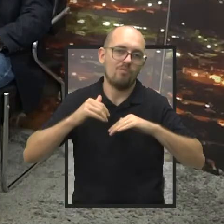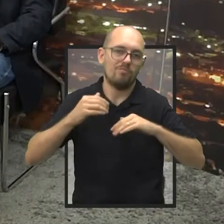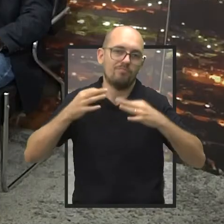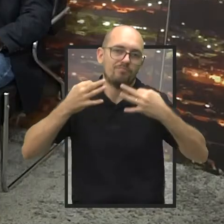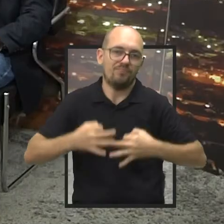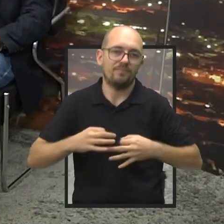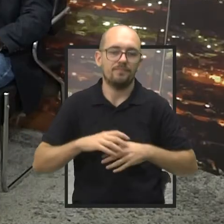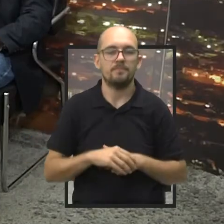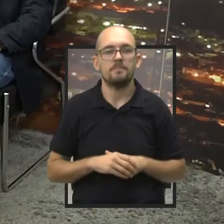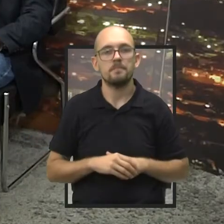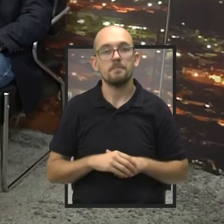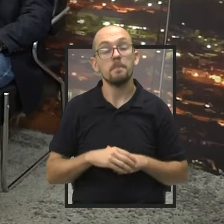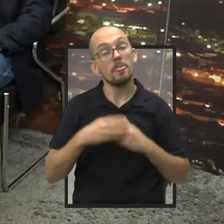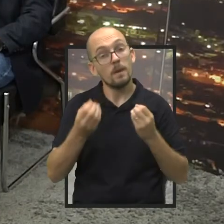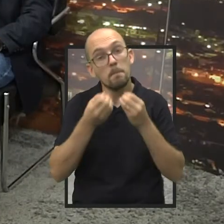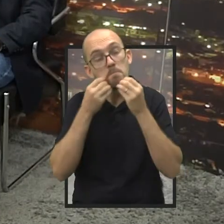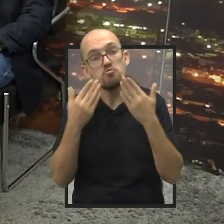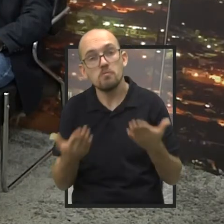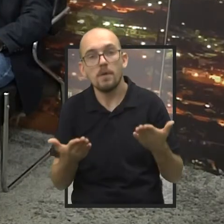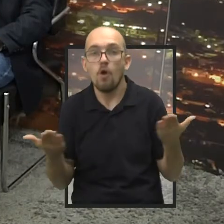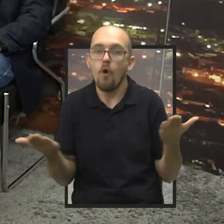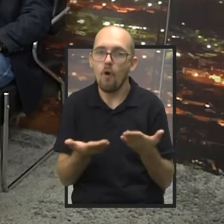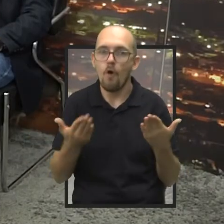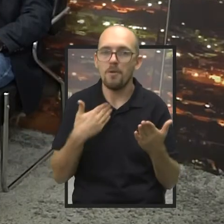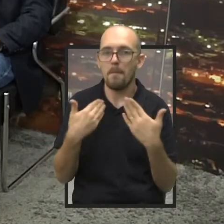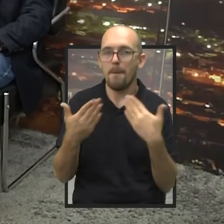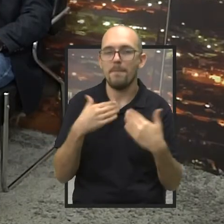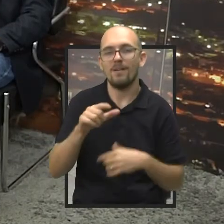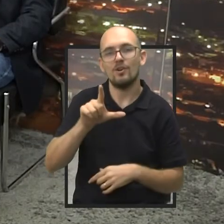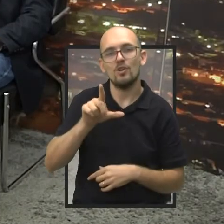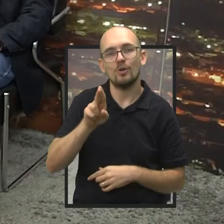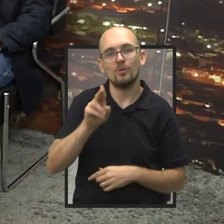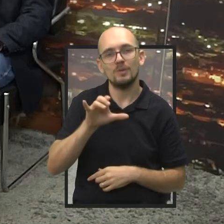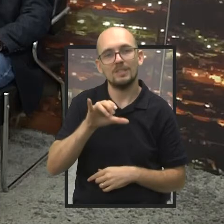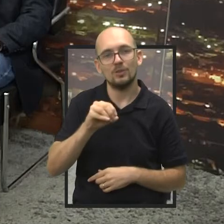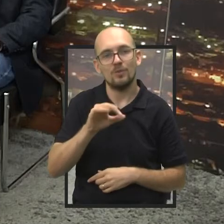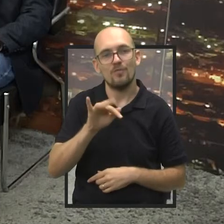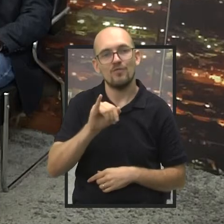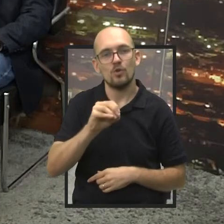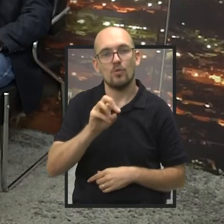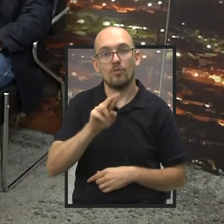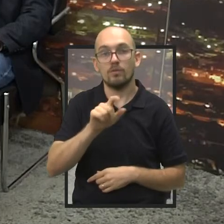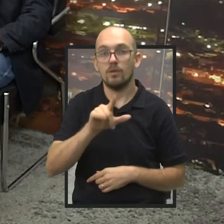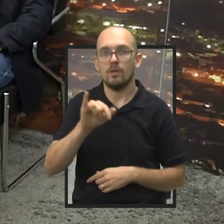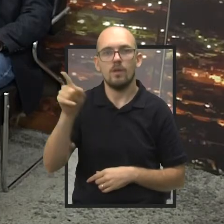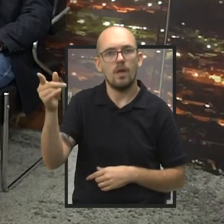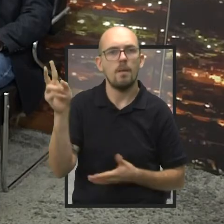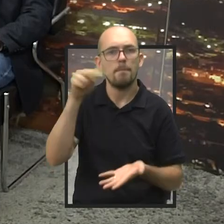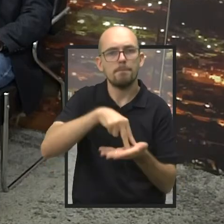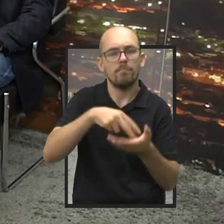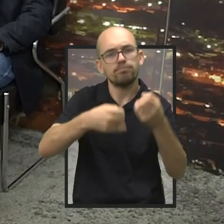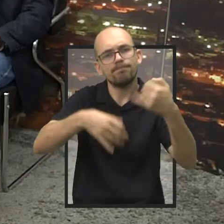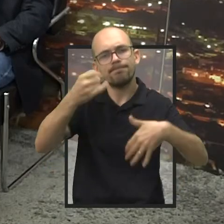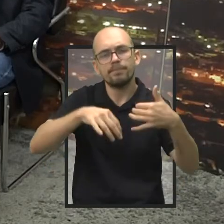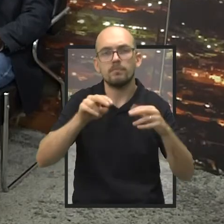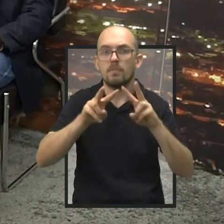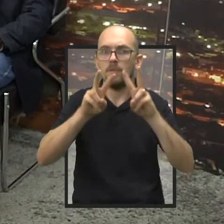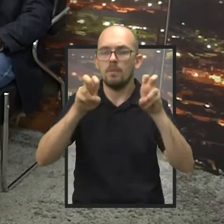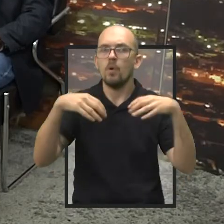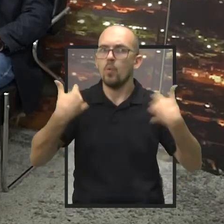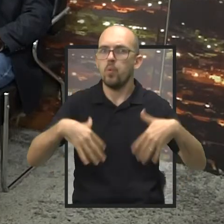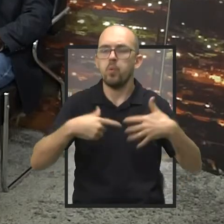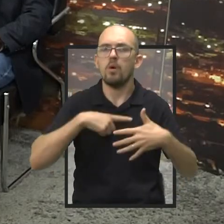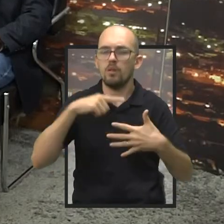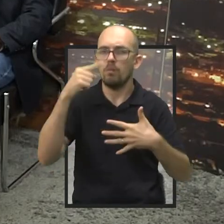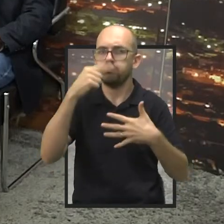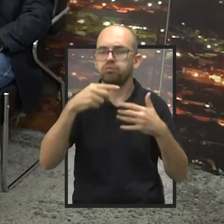sucesso. Muito bem, eu falei então com o economista Lúcio José Fiorelli, que trouxe então este tema que é um tanto